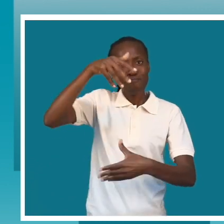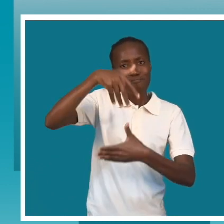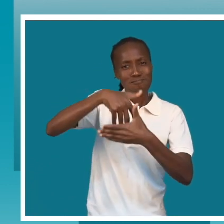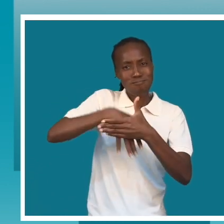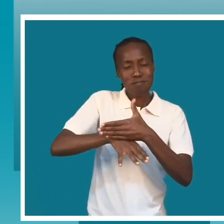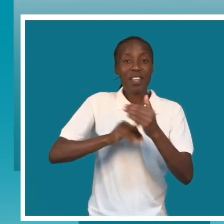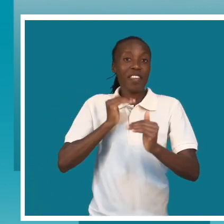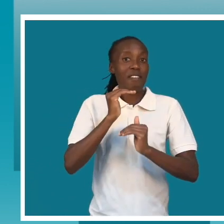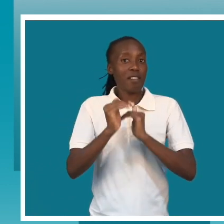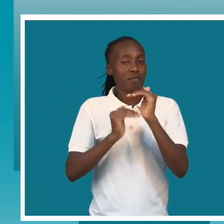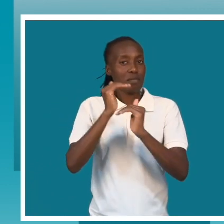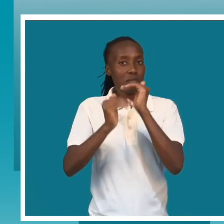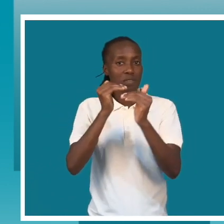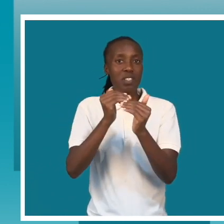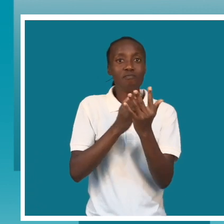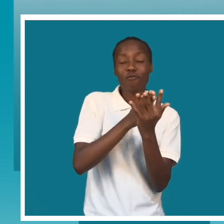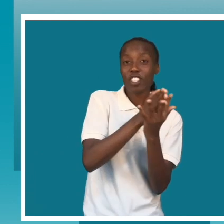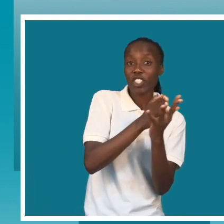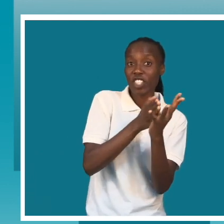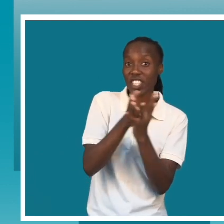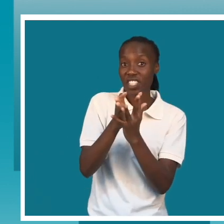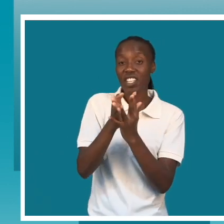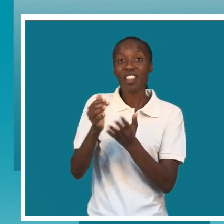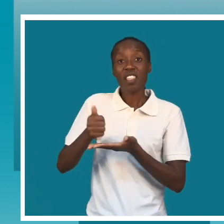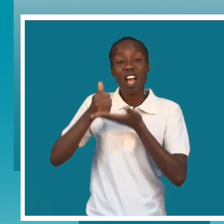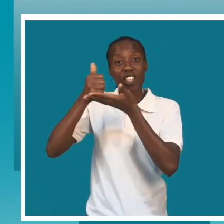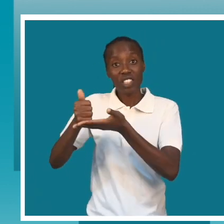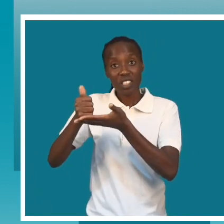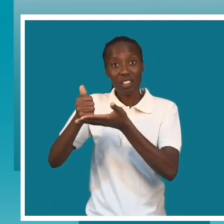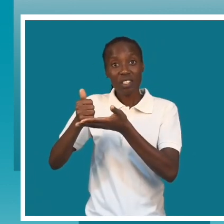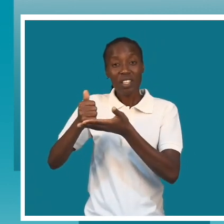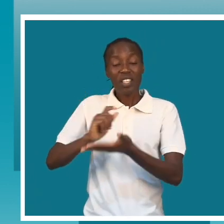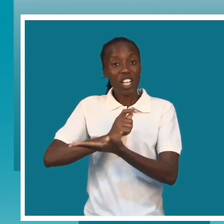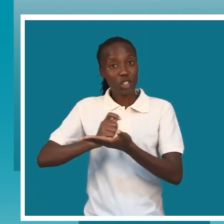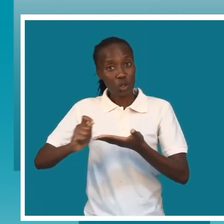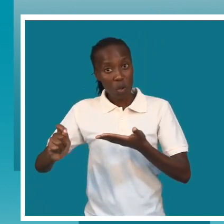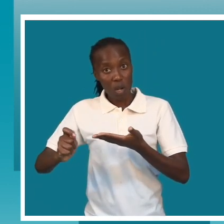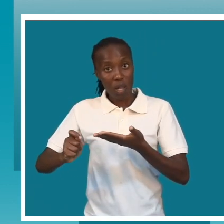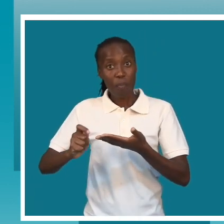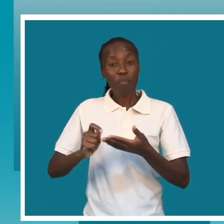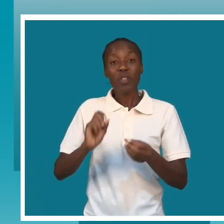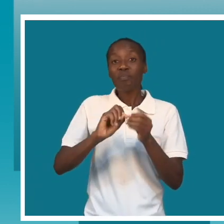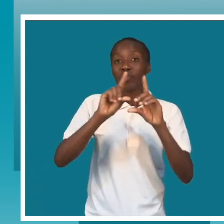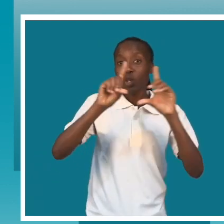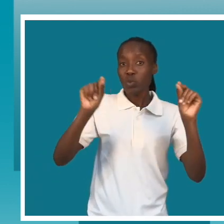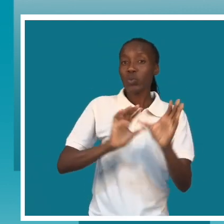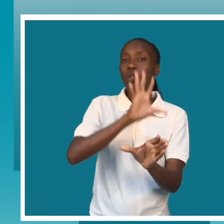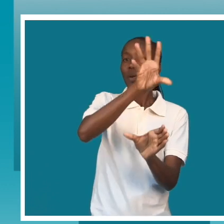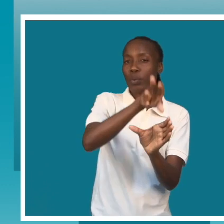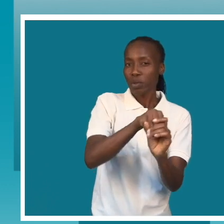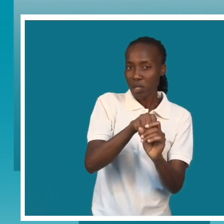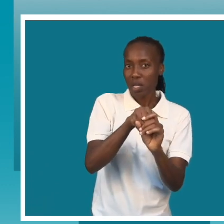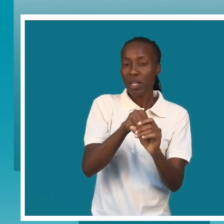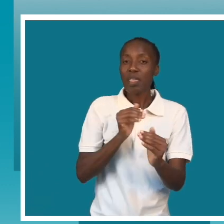explorar e a desenvolver estratégias de atendimento psicopedagógico no contexto da